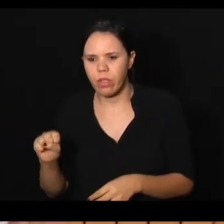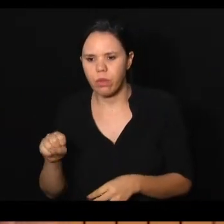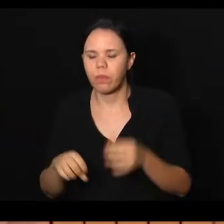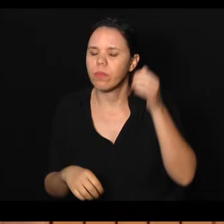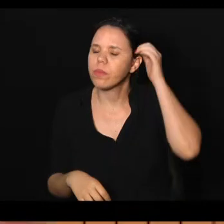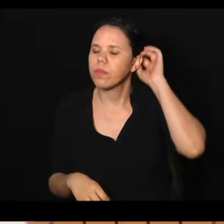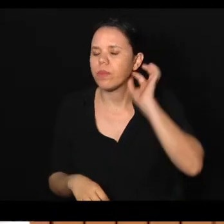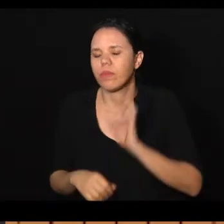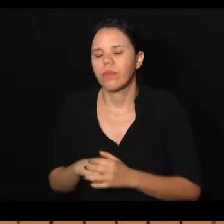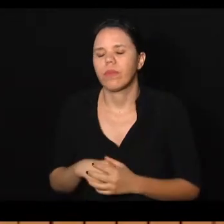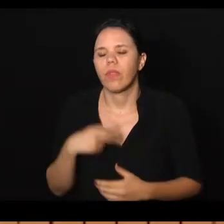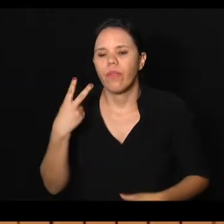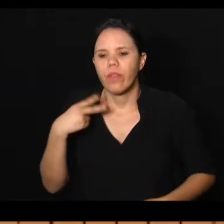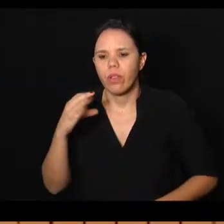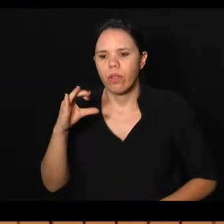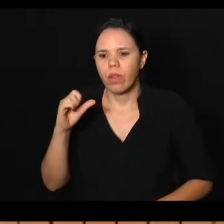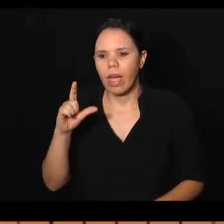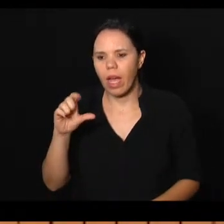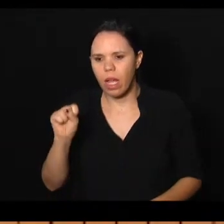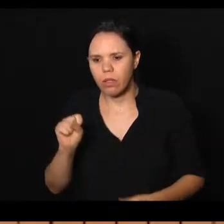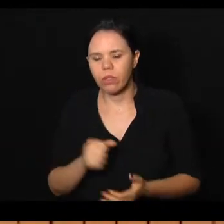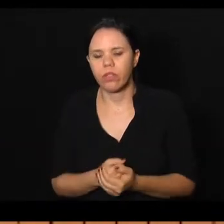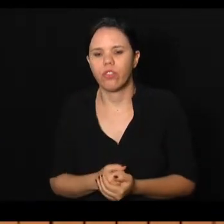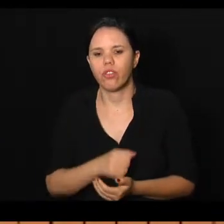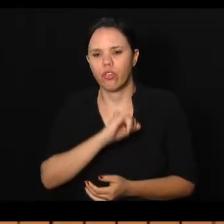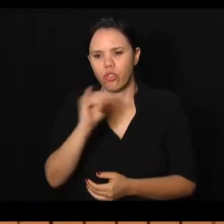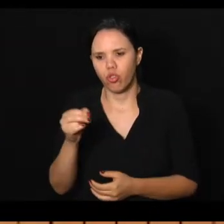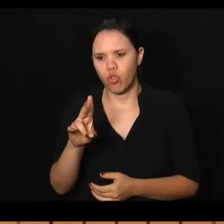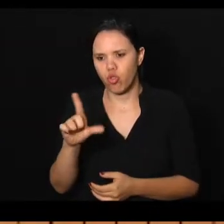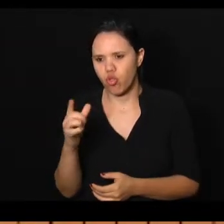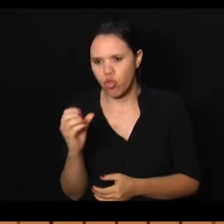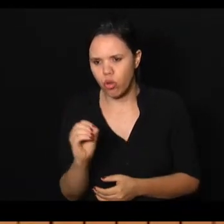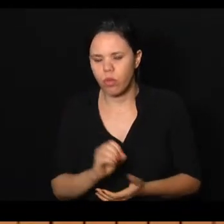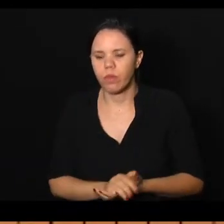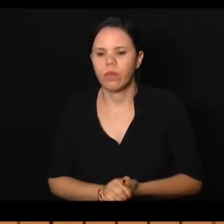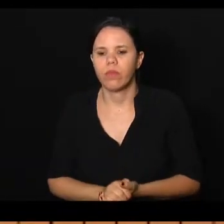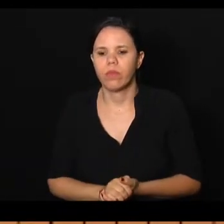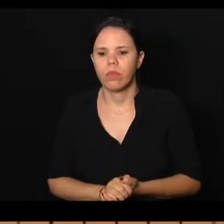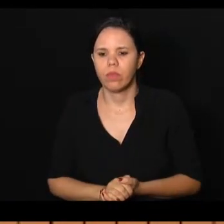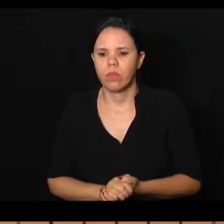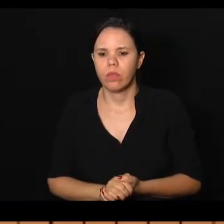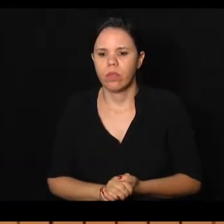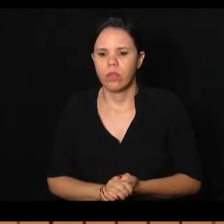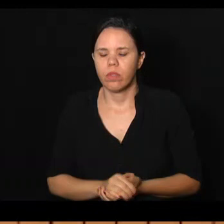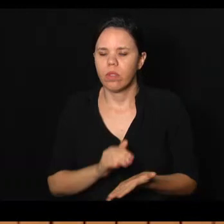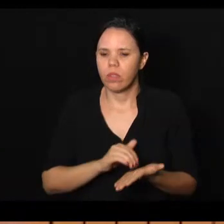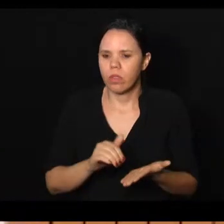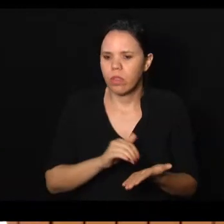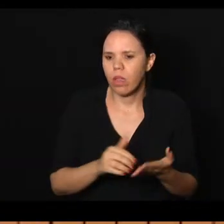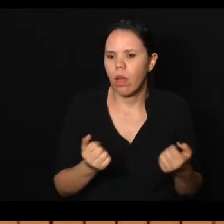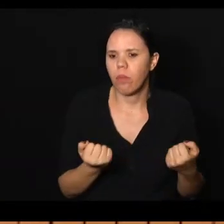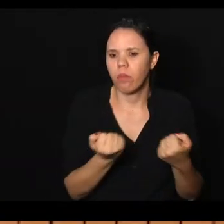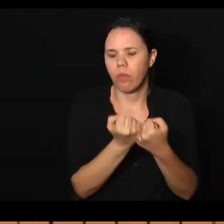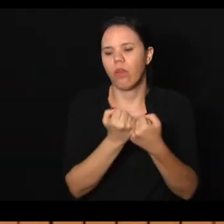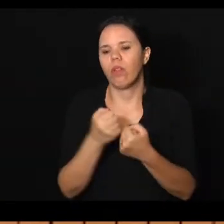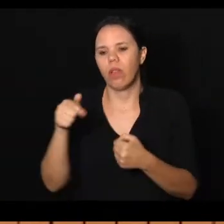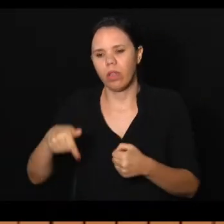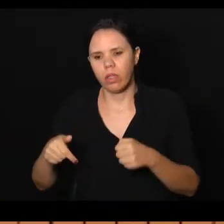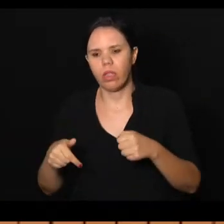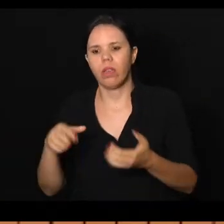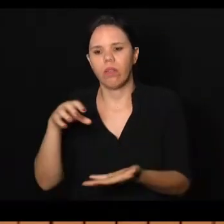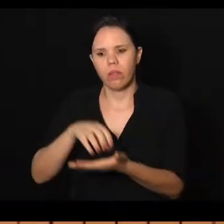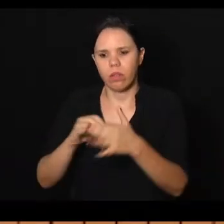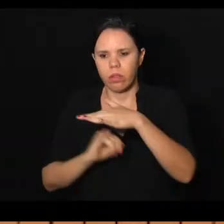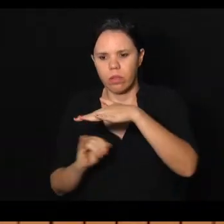Carlos César, Júlio César Venâncio, assistente de coordenação da Cidade dos Meninos,